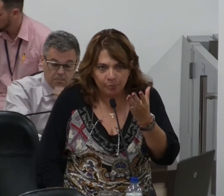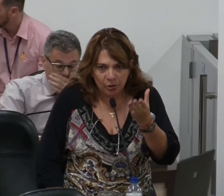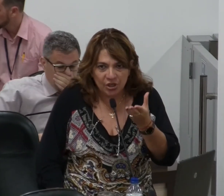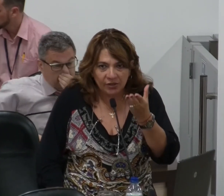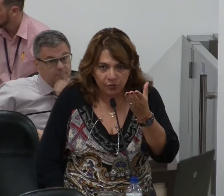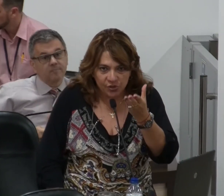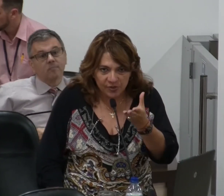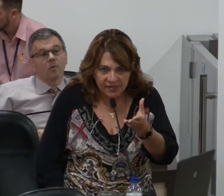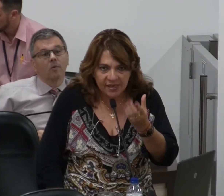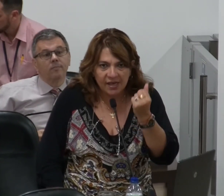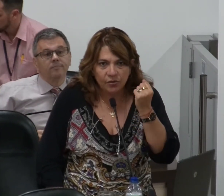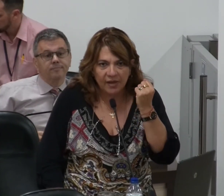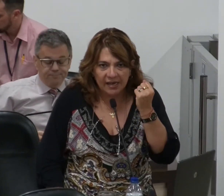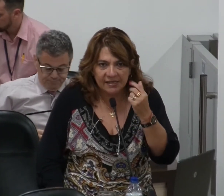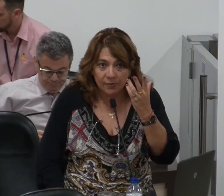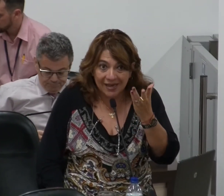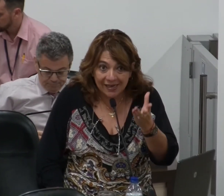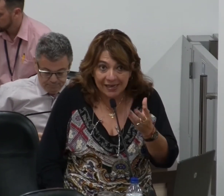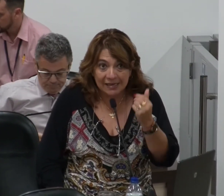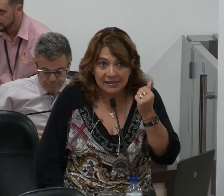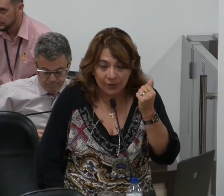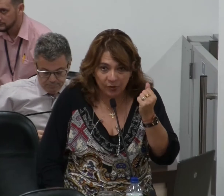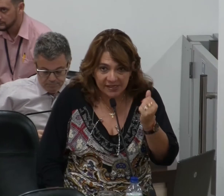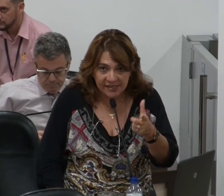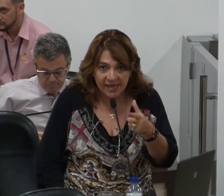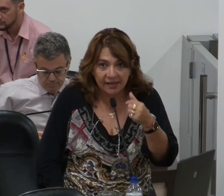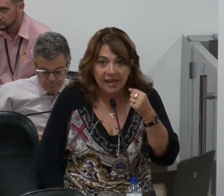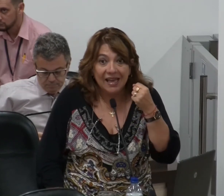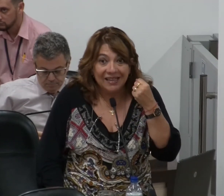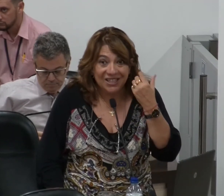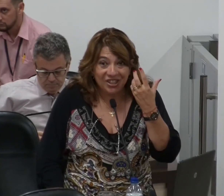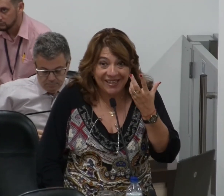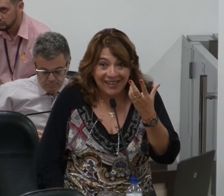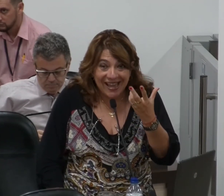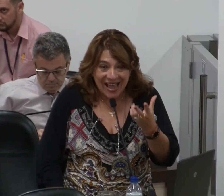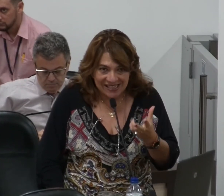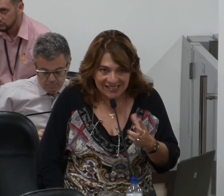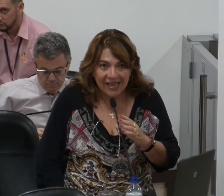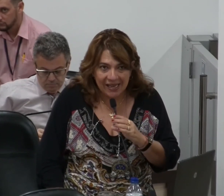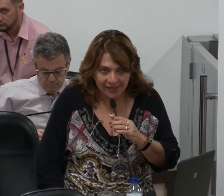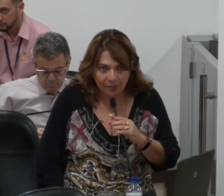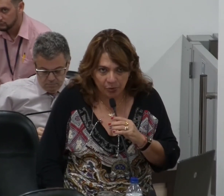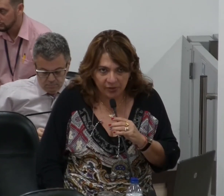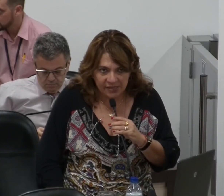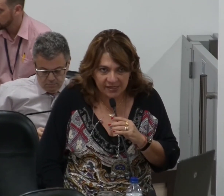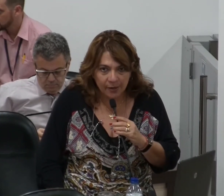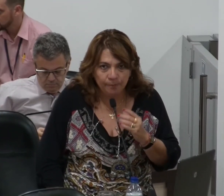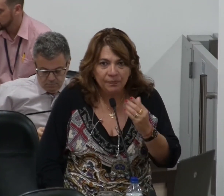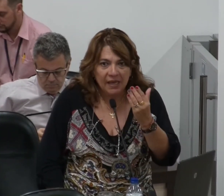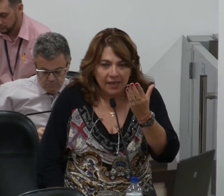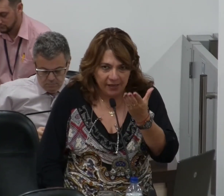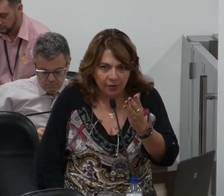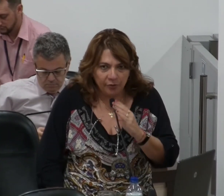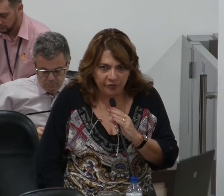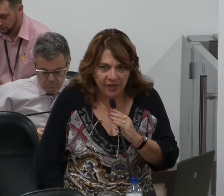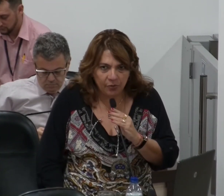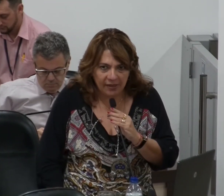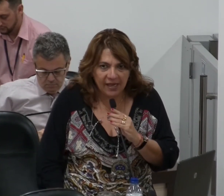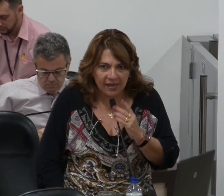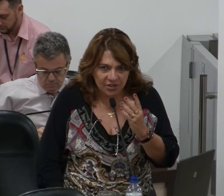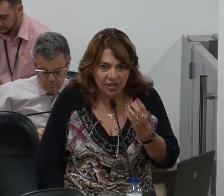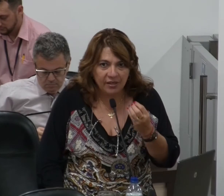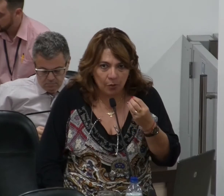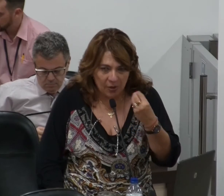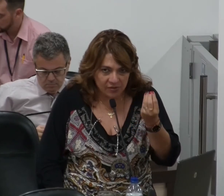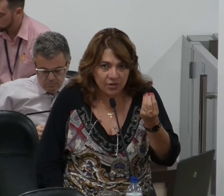fiz aquele projeto de suicídio em relação à criança, adolescente, da gente criar essa rede de proteção. Então, eu fico